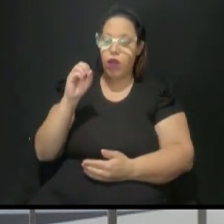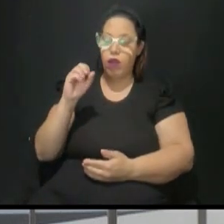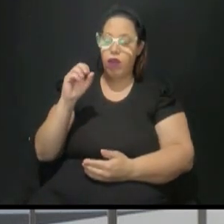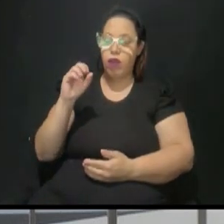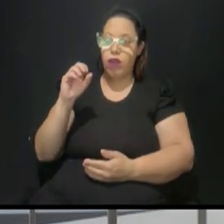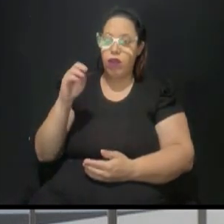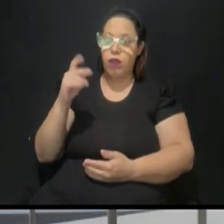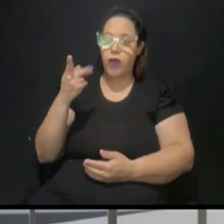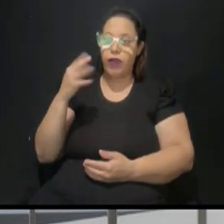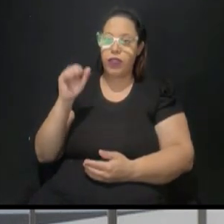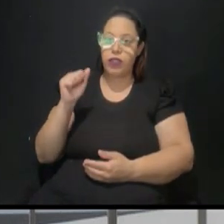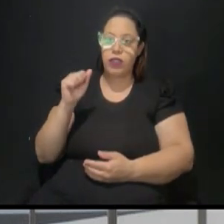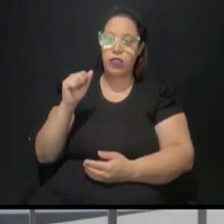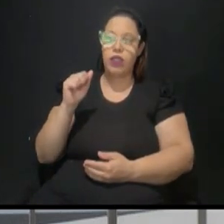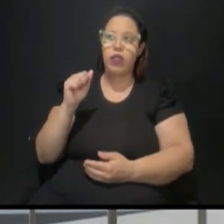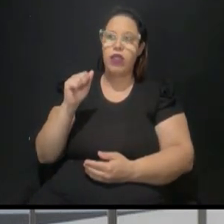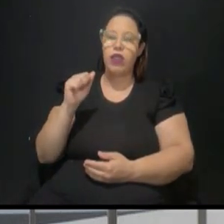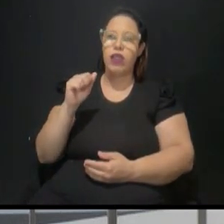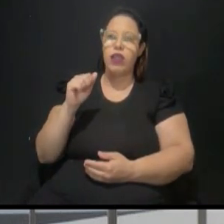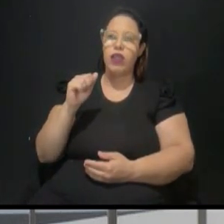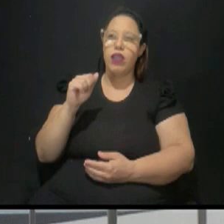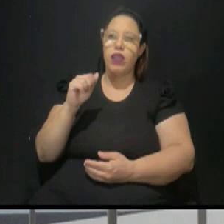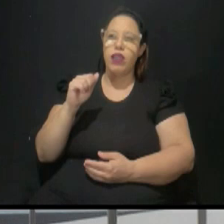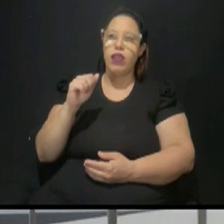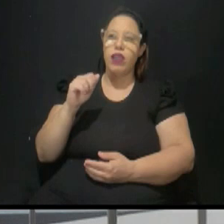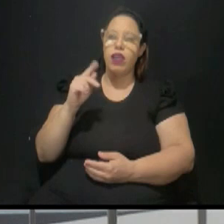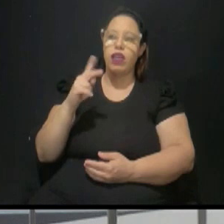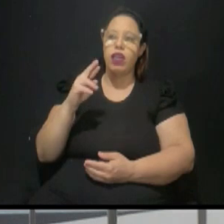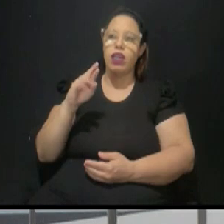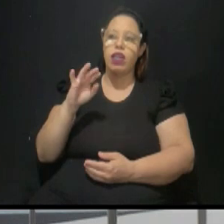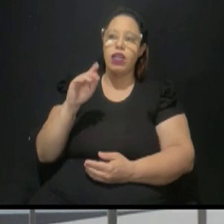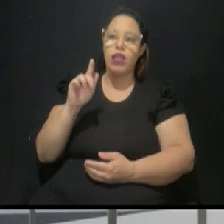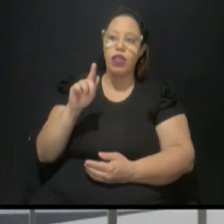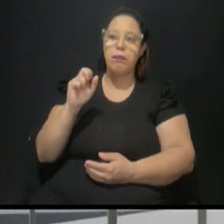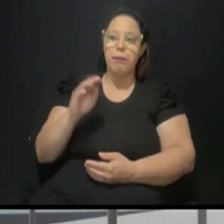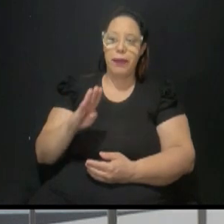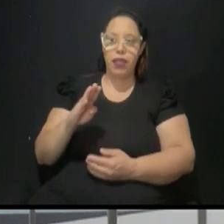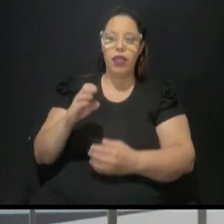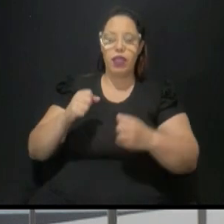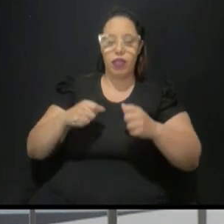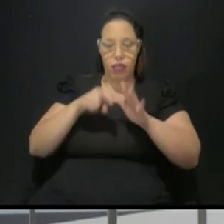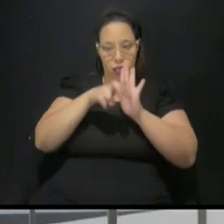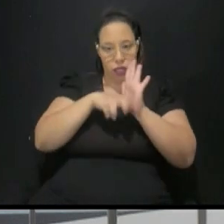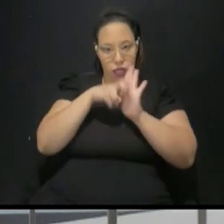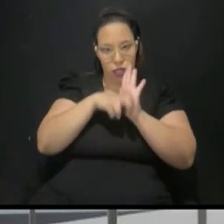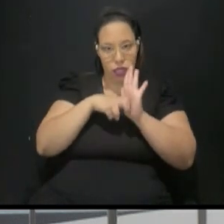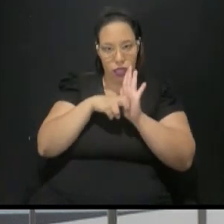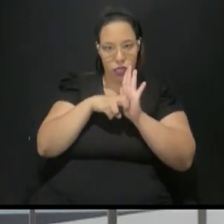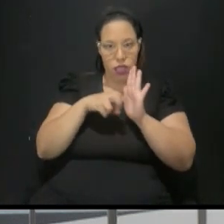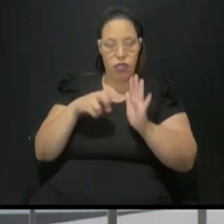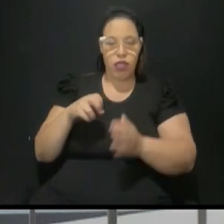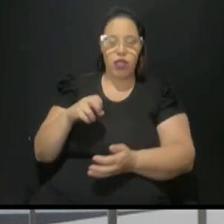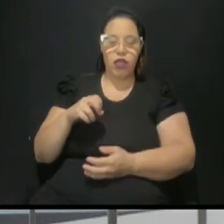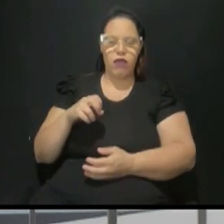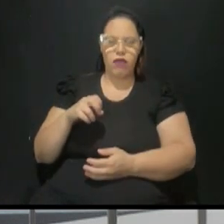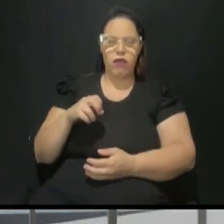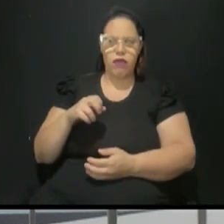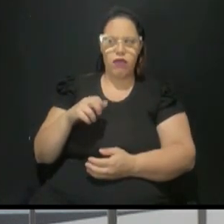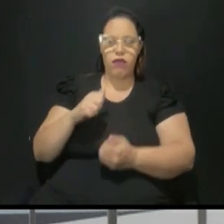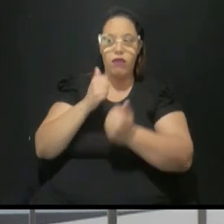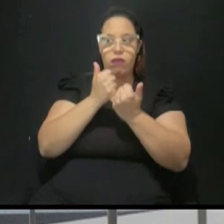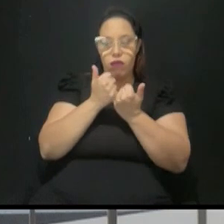de rodas e o rugby em cadeiras de rodas. 2 modalidades hoje a gente tem apoio